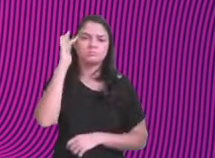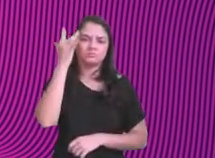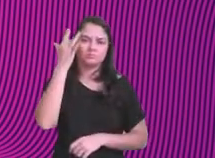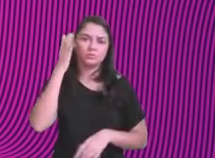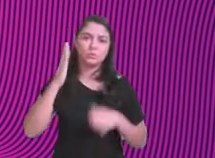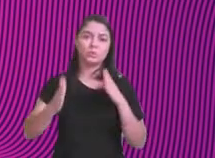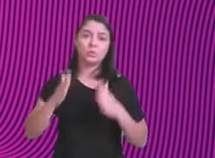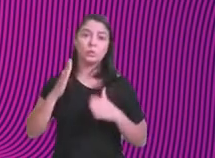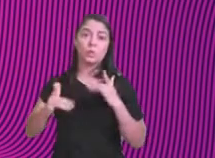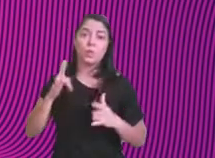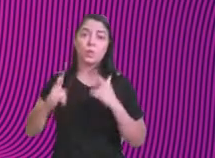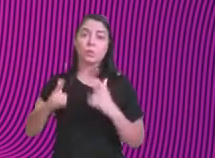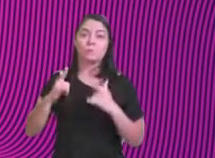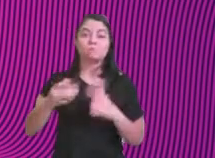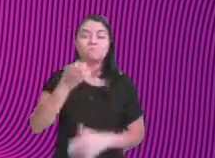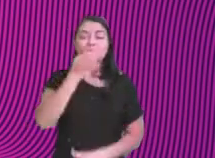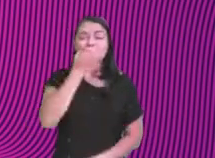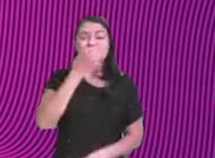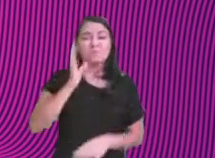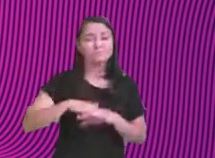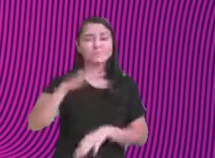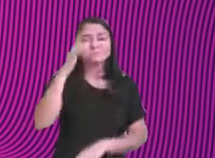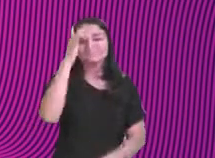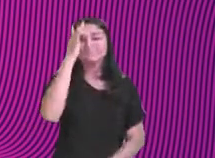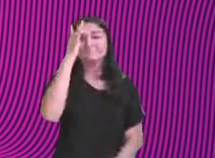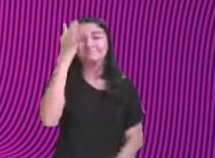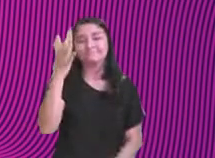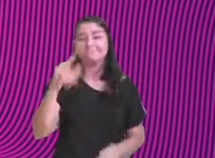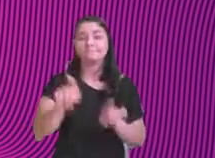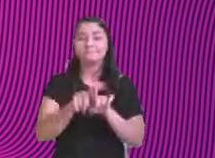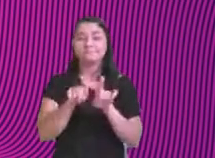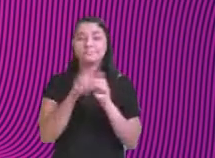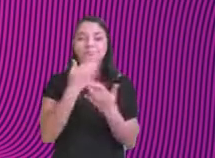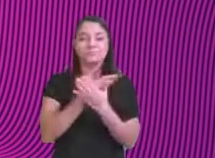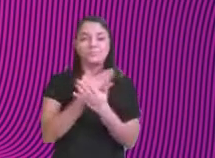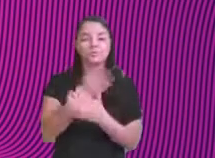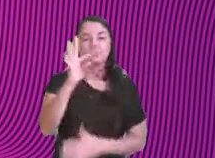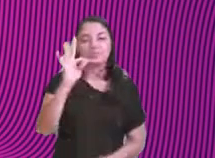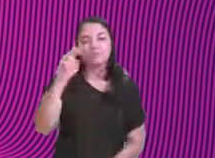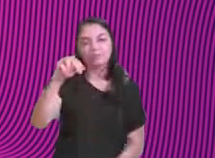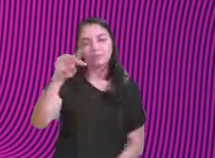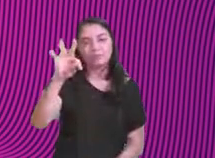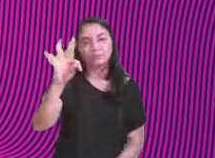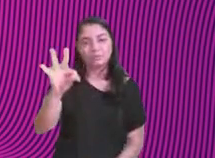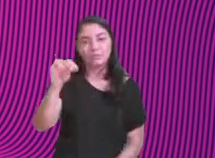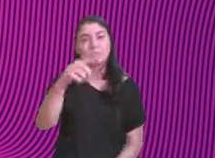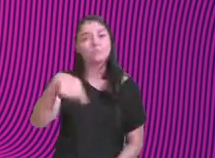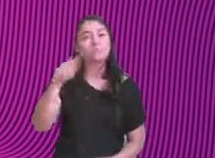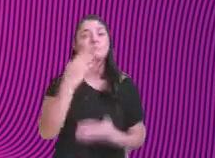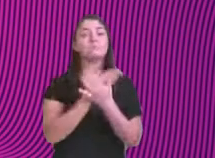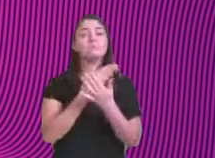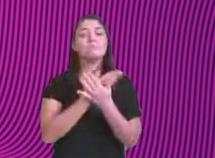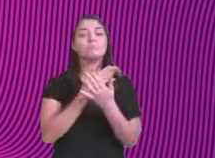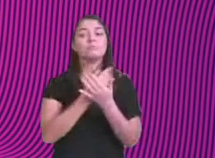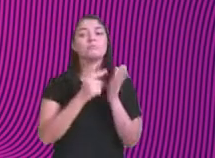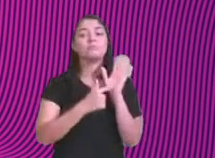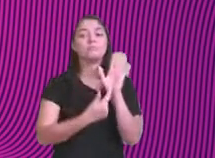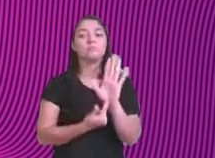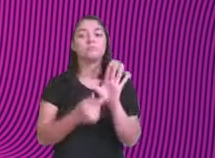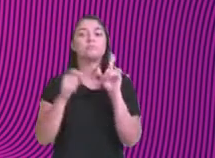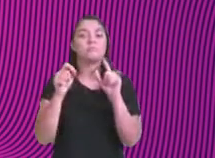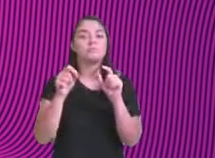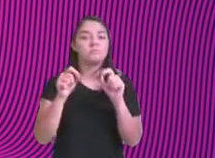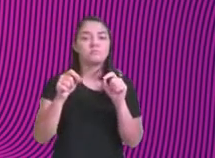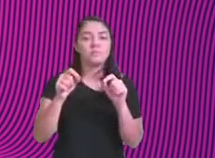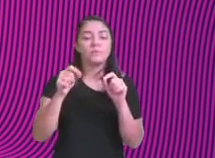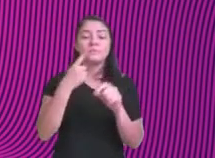muito. Os estudos com o TNT, por exemplo, eles relataram um sangramento um